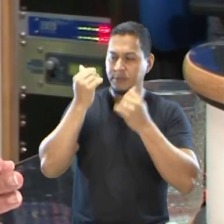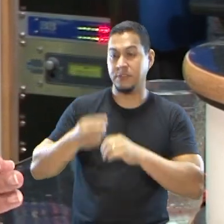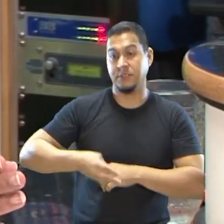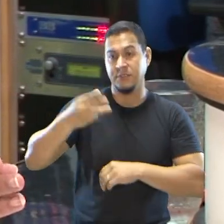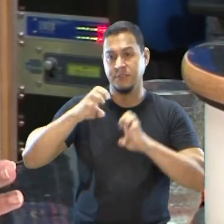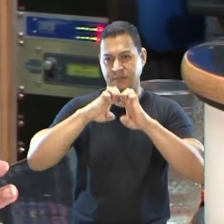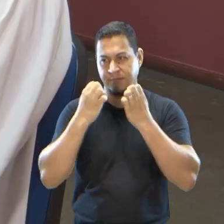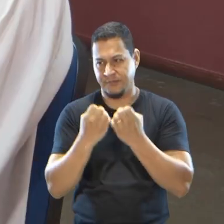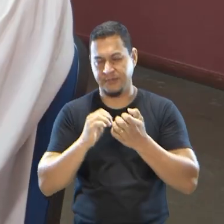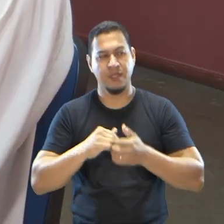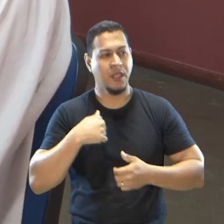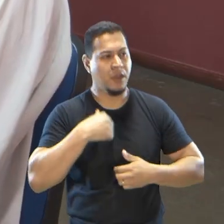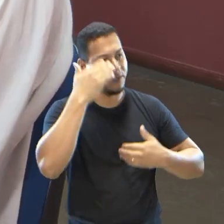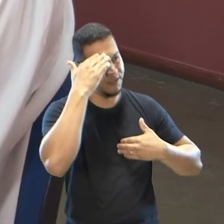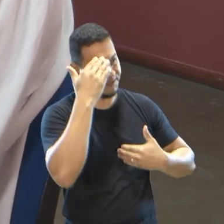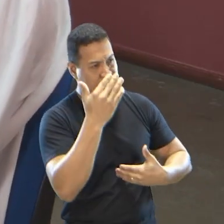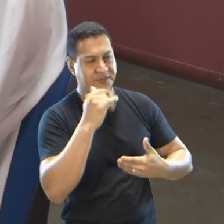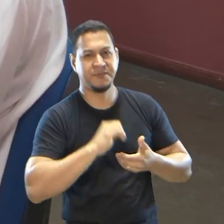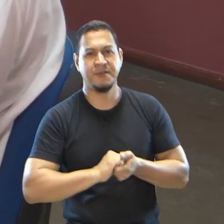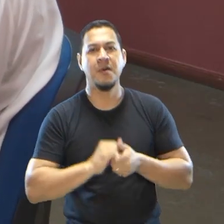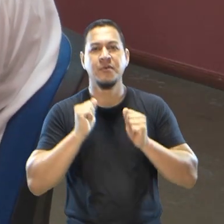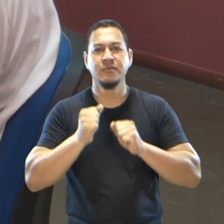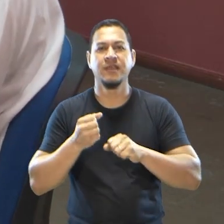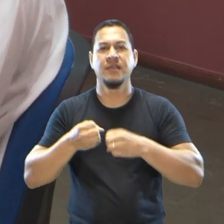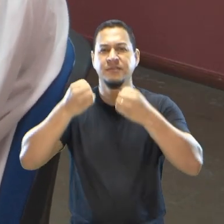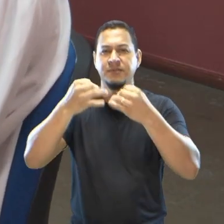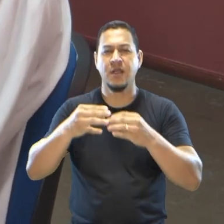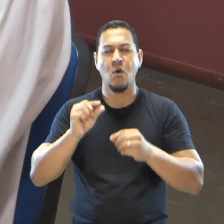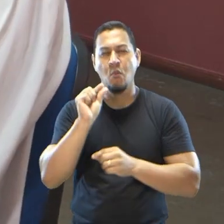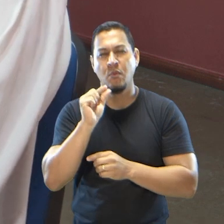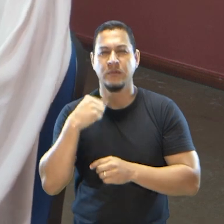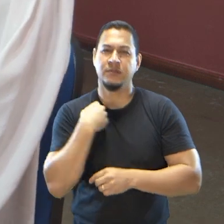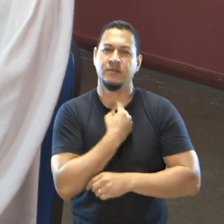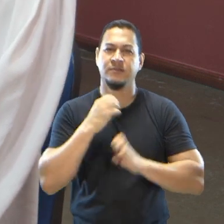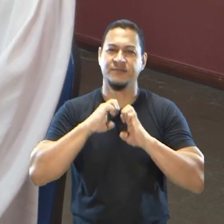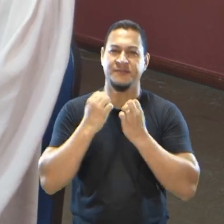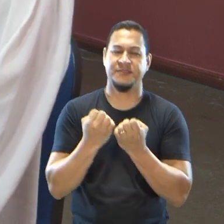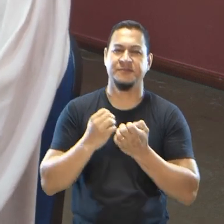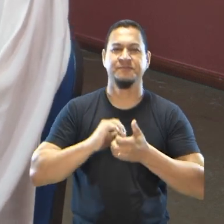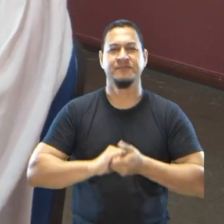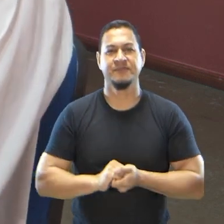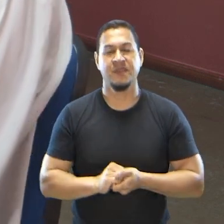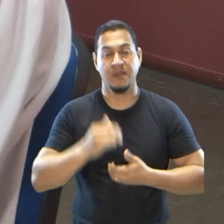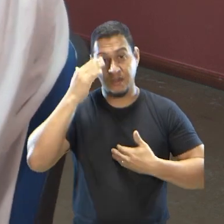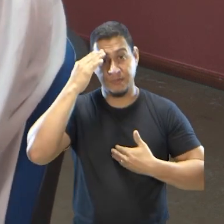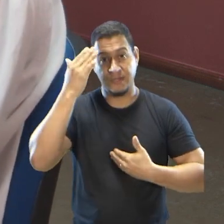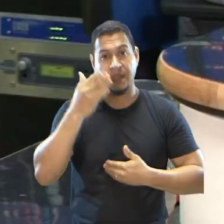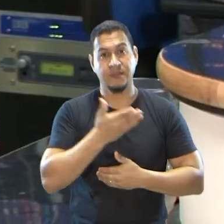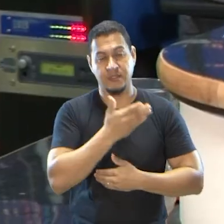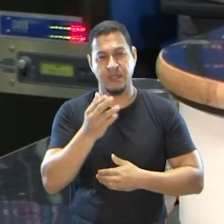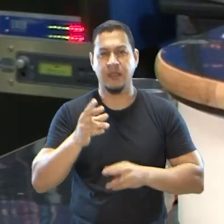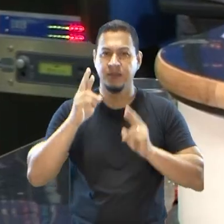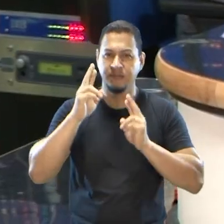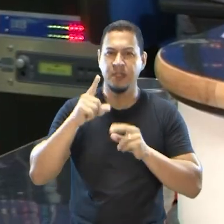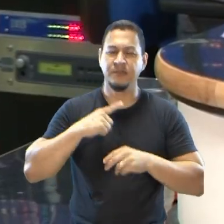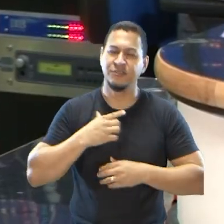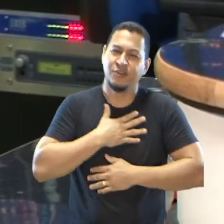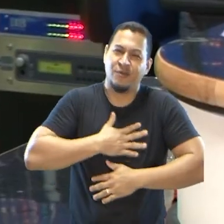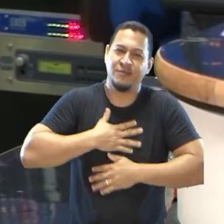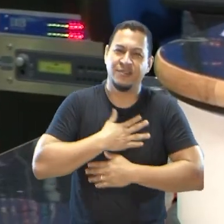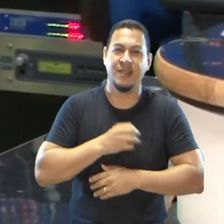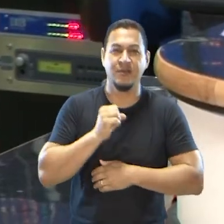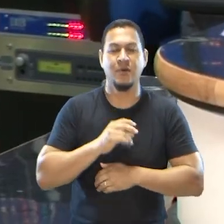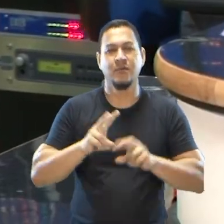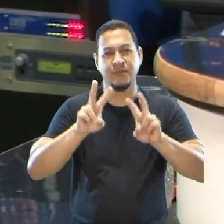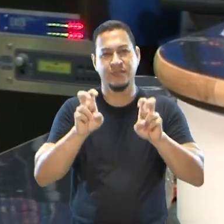mais informações sobre essa terceira jornada. Muito obrigada, eu que agradeço por poder passar para vocês sobre a nossa jornada. Obrigada, gente.